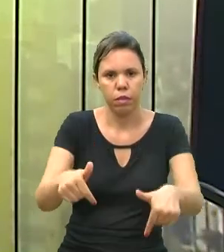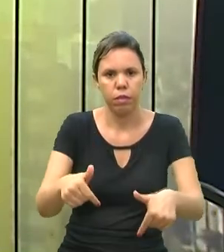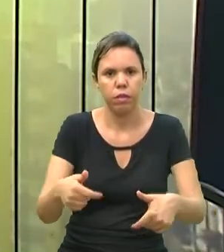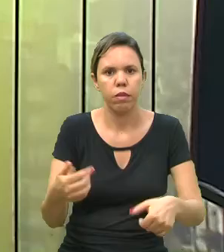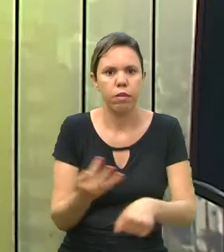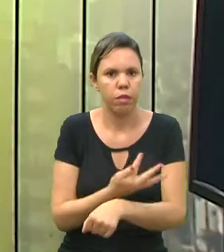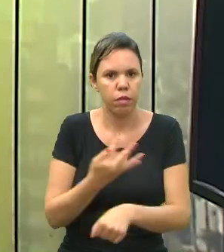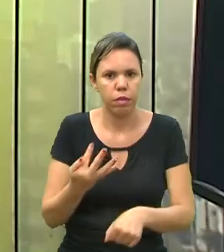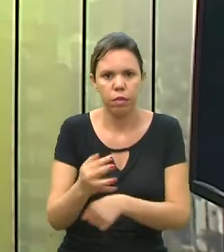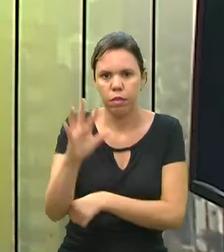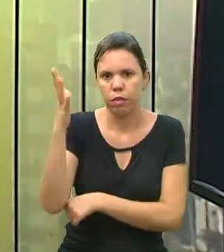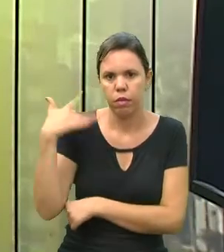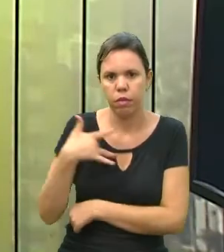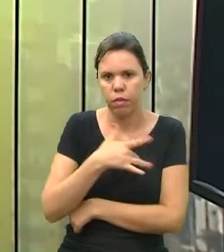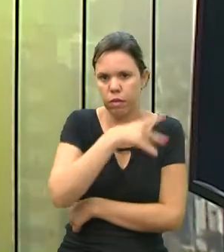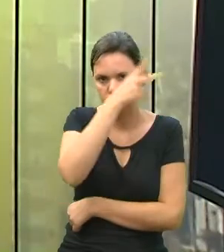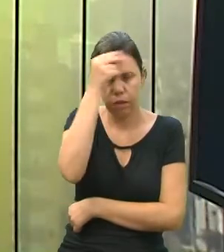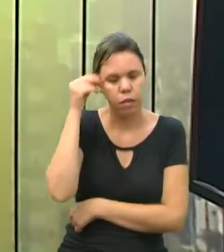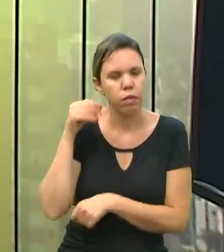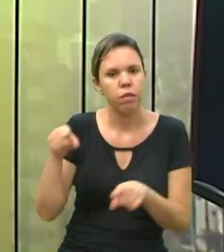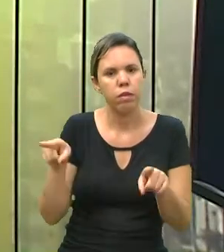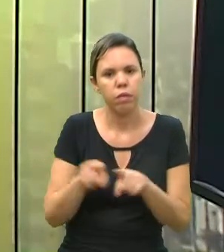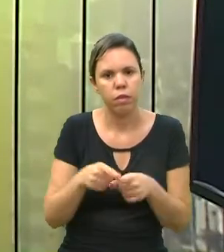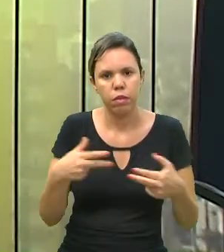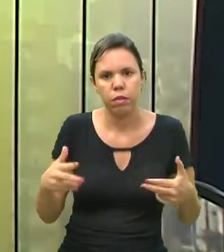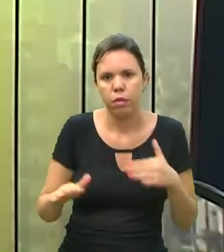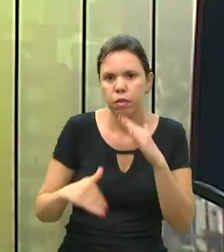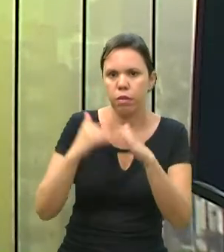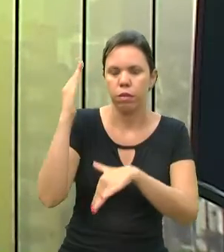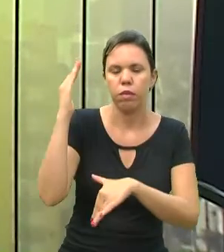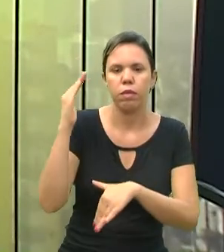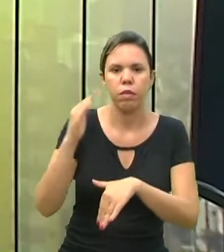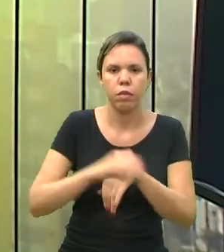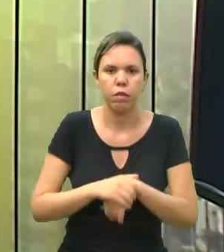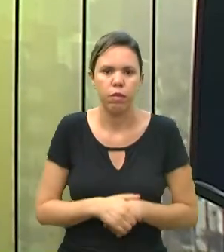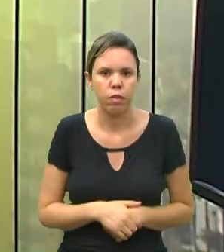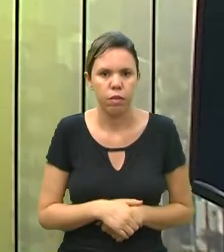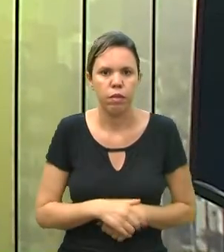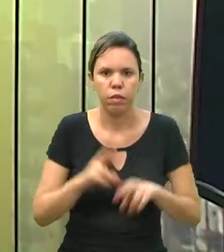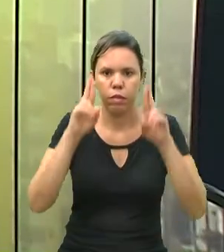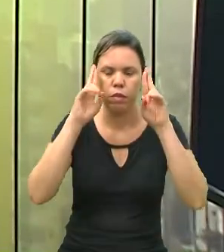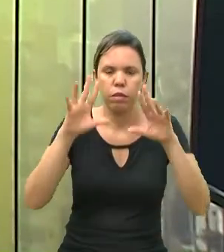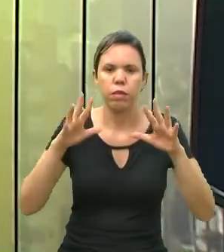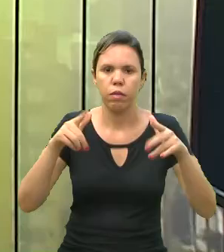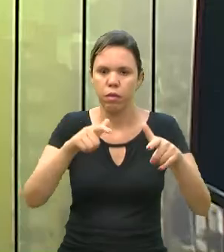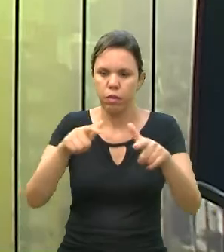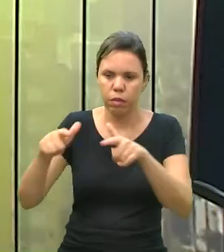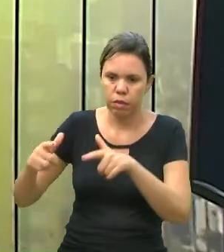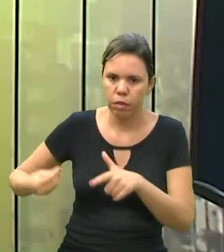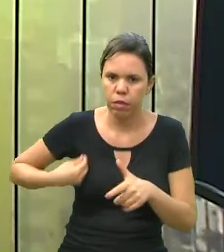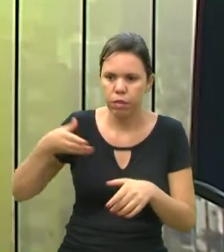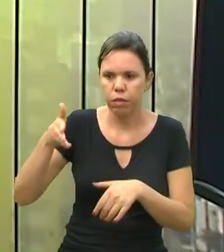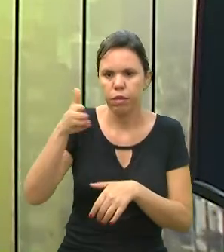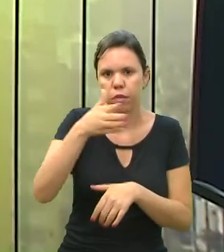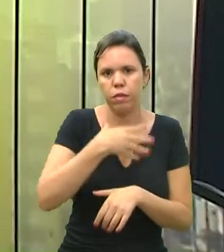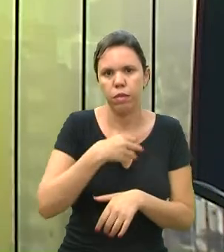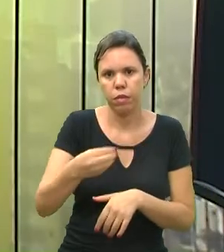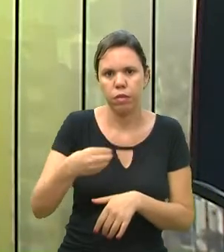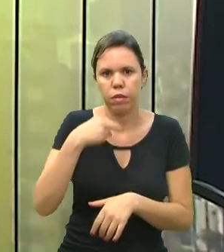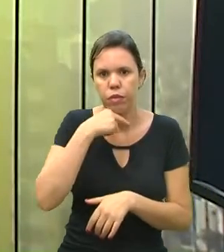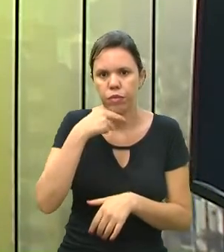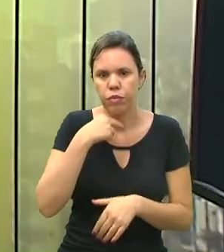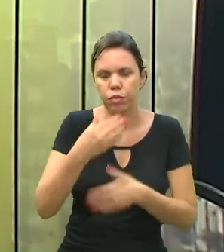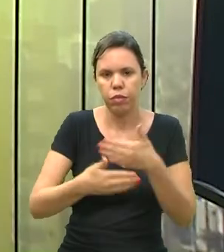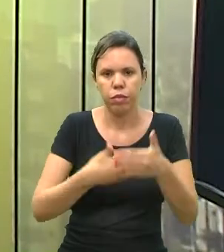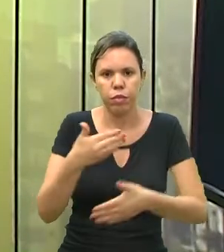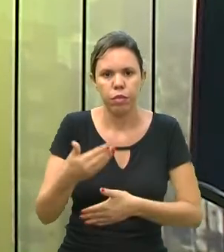uma crise ambiental, mas uma crise de saúde pública. A coisa vai muito além, diz respeito ao ambiente em que a gente vive, em que nossos filhos,